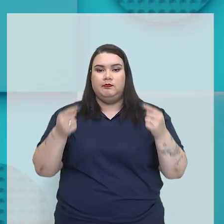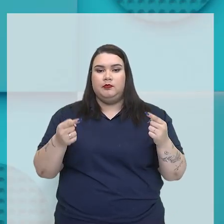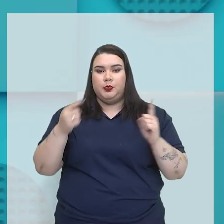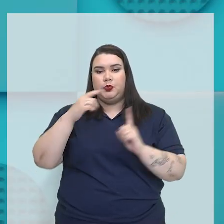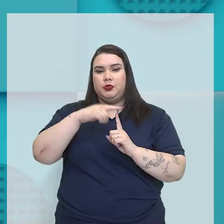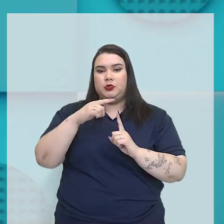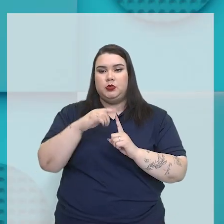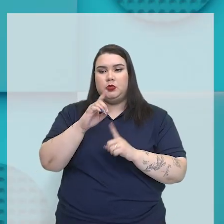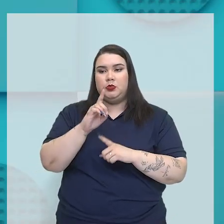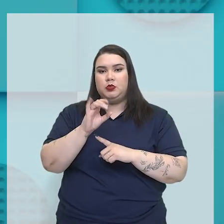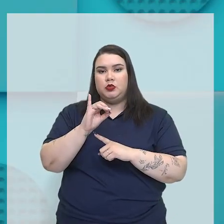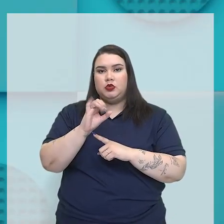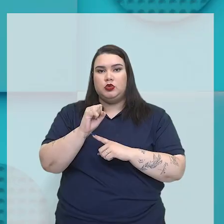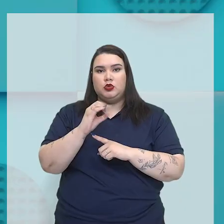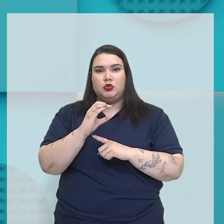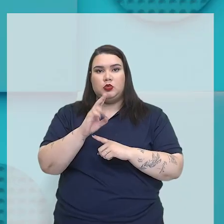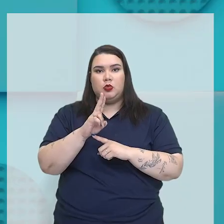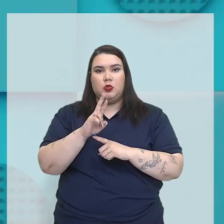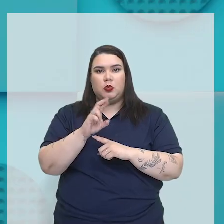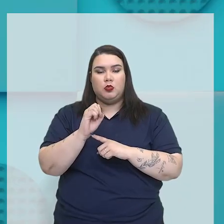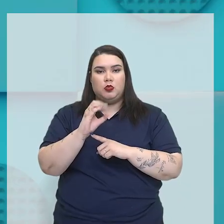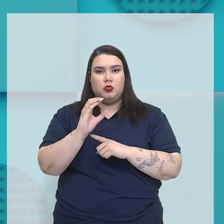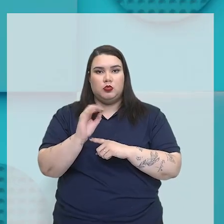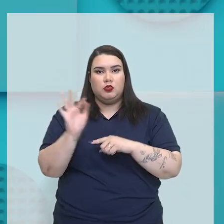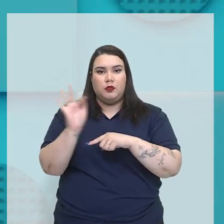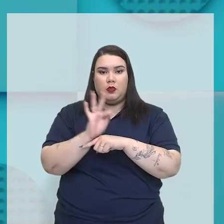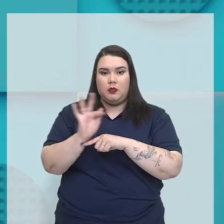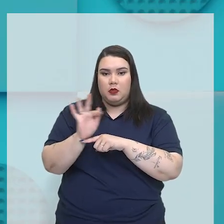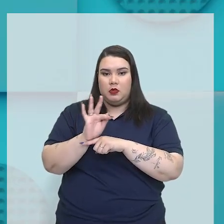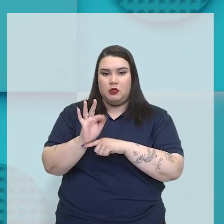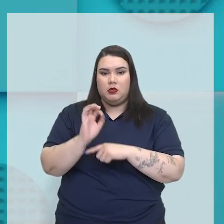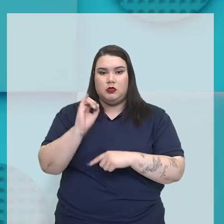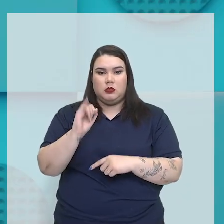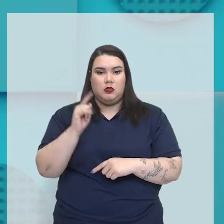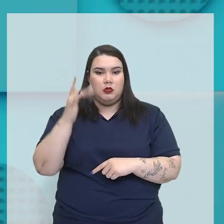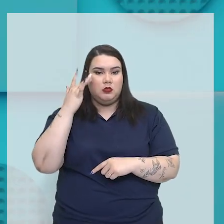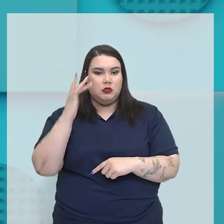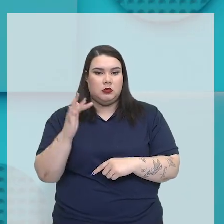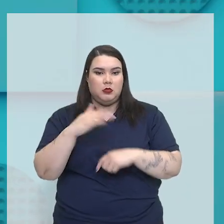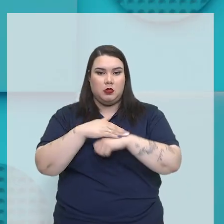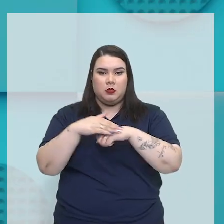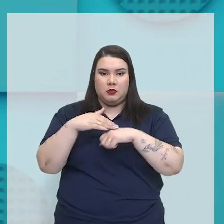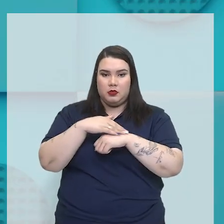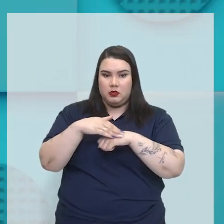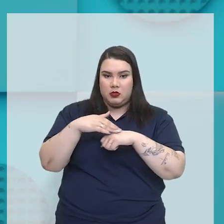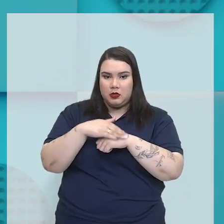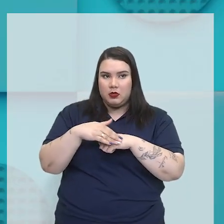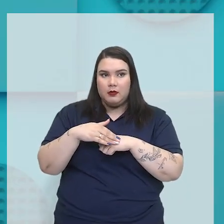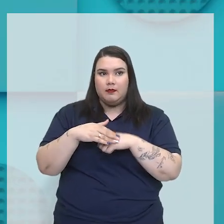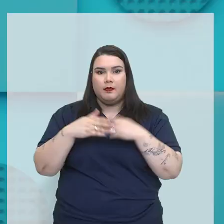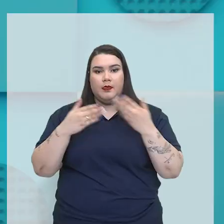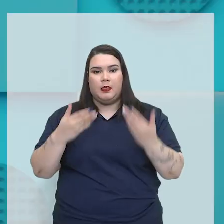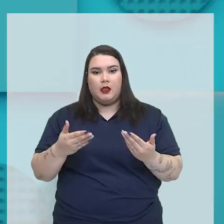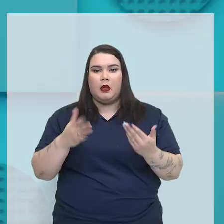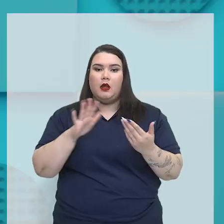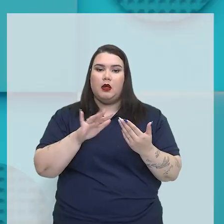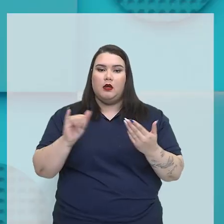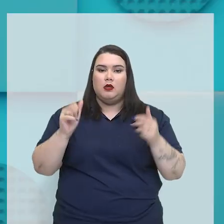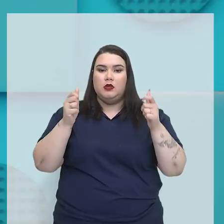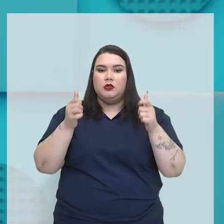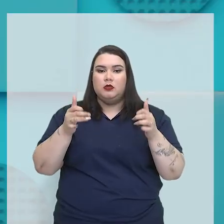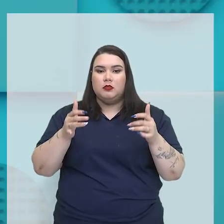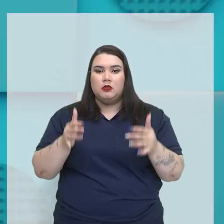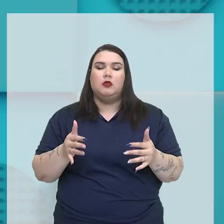discurso formal, não é? Que enquanto ela não sabia com quem está falando, com quem ela estava falando, ela ia